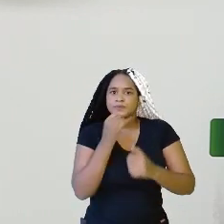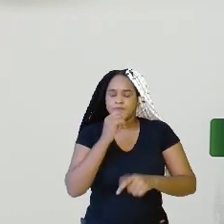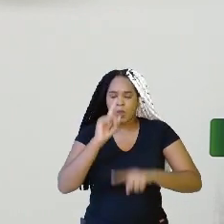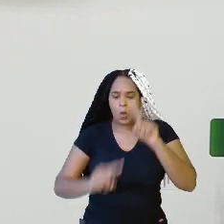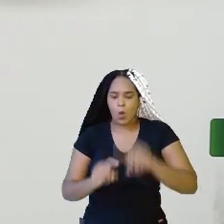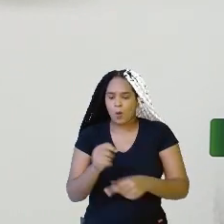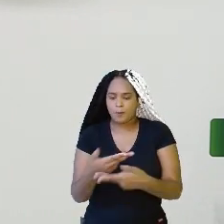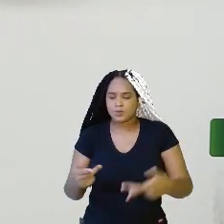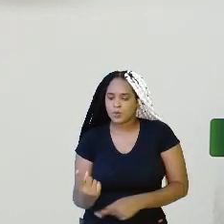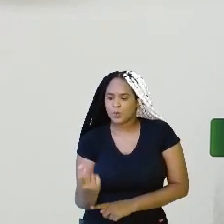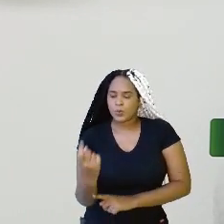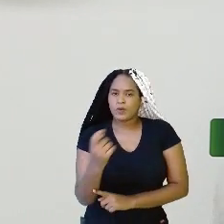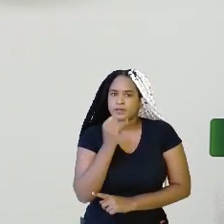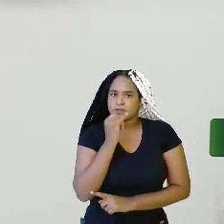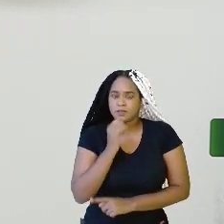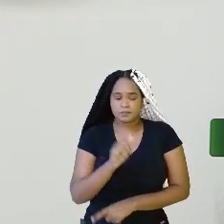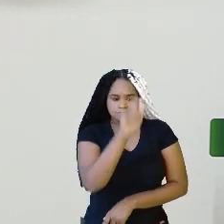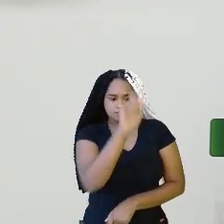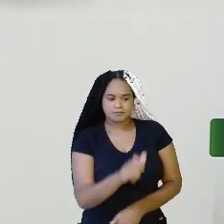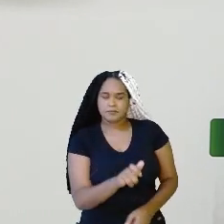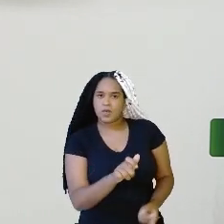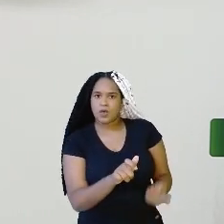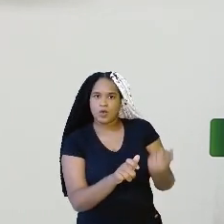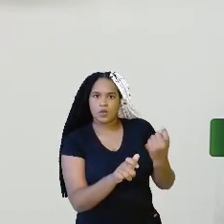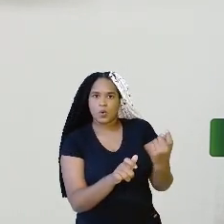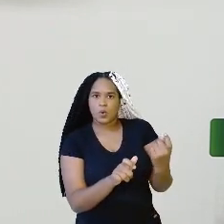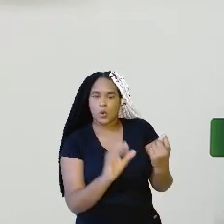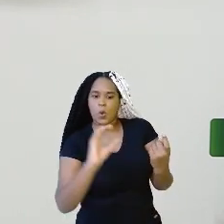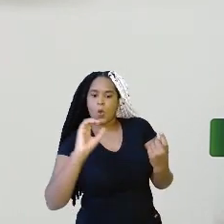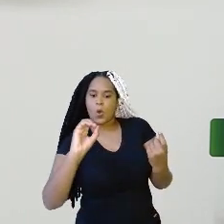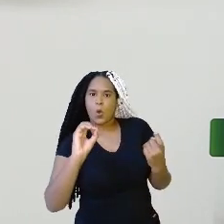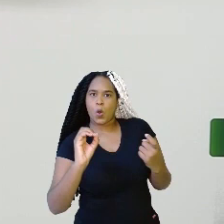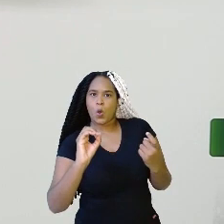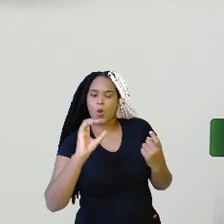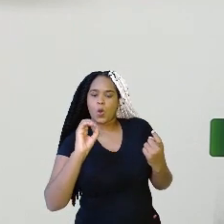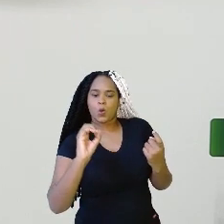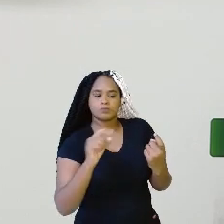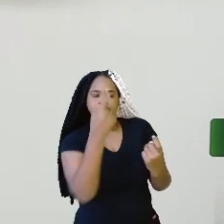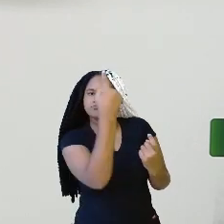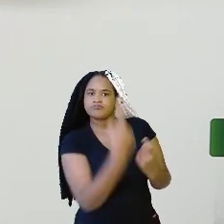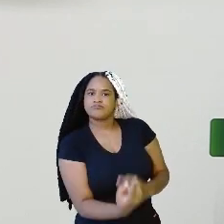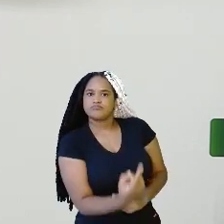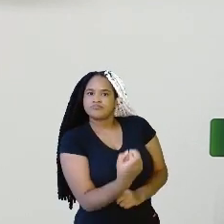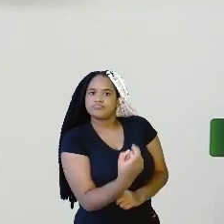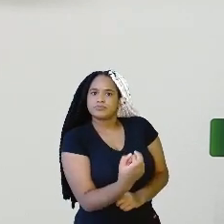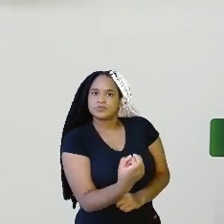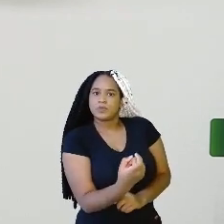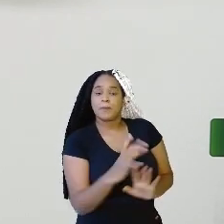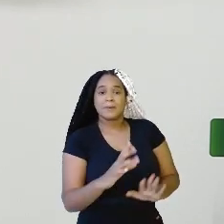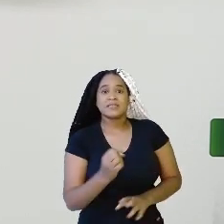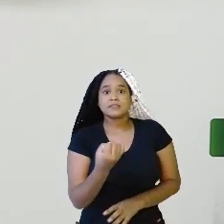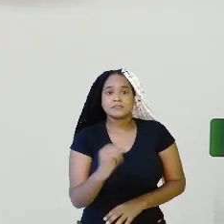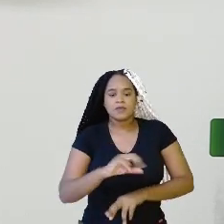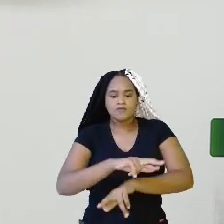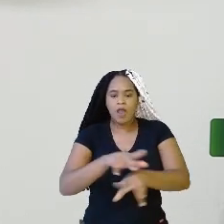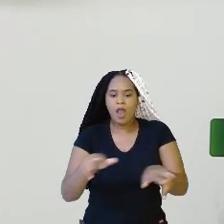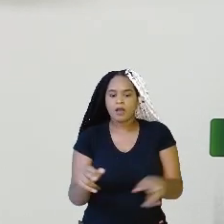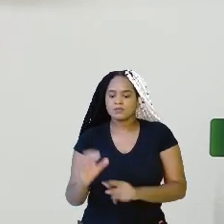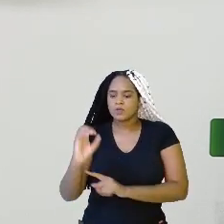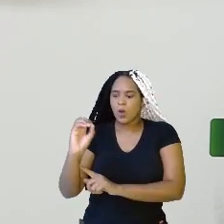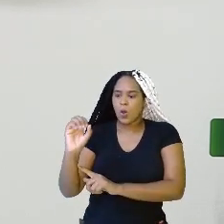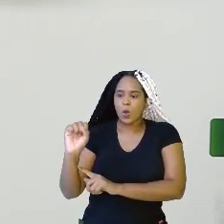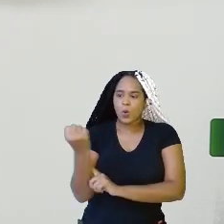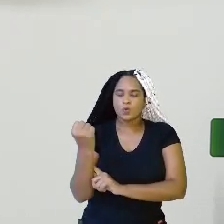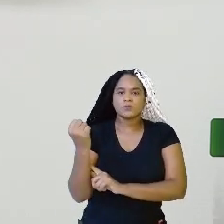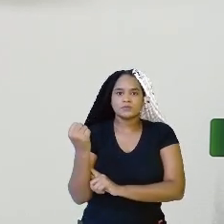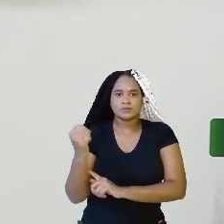exemplo, se eu digo o estudante, ele está no singular, tem apenas um. Mas se eu digo os estudantes, quer